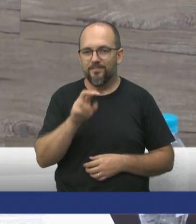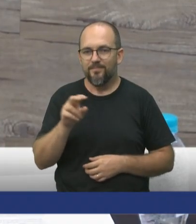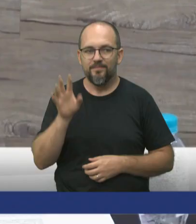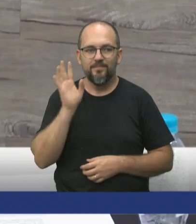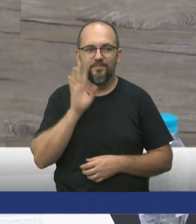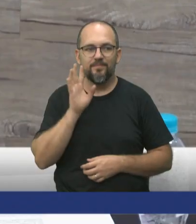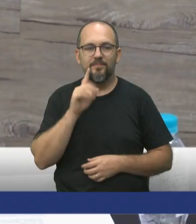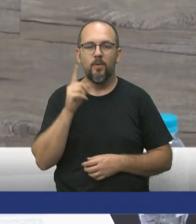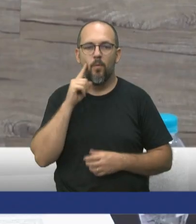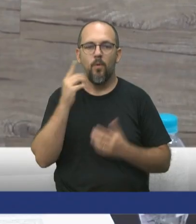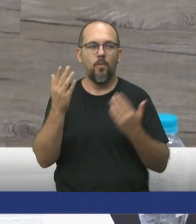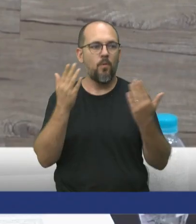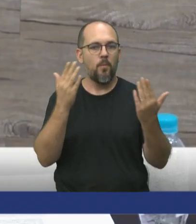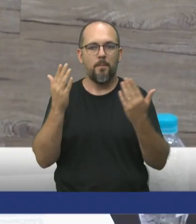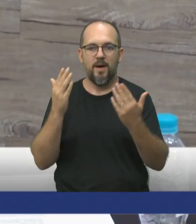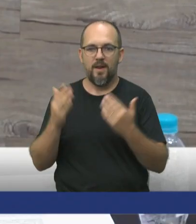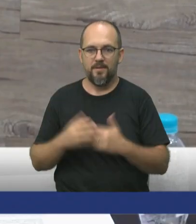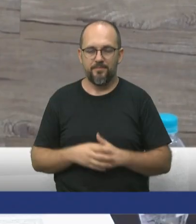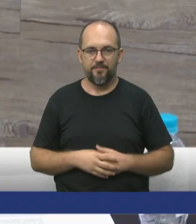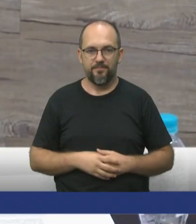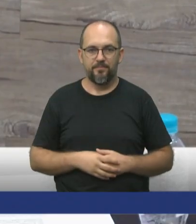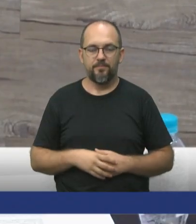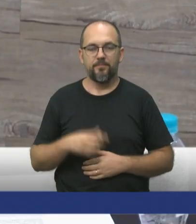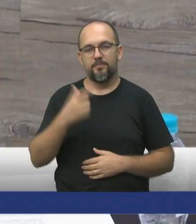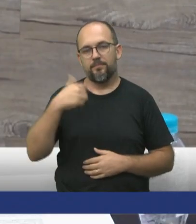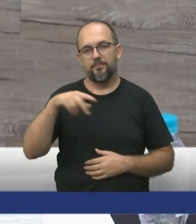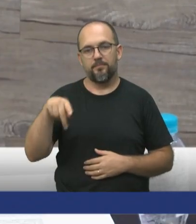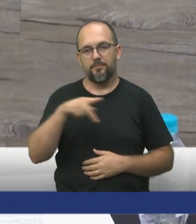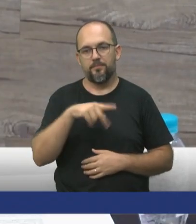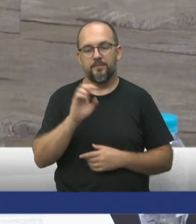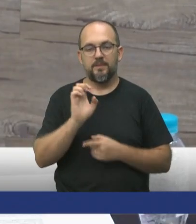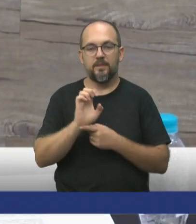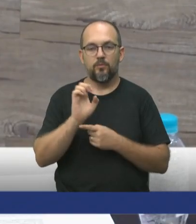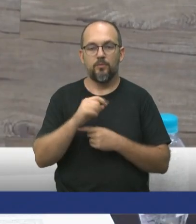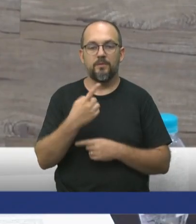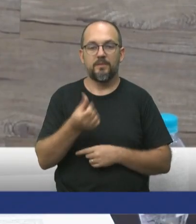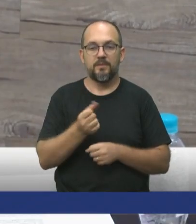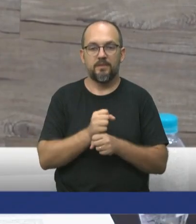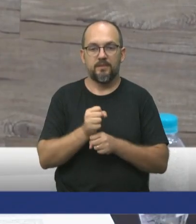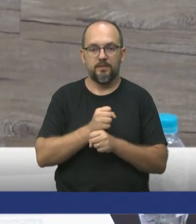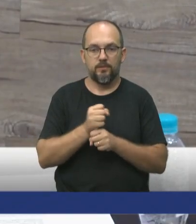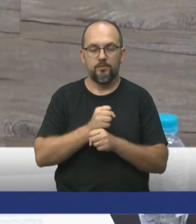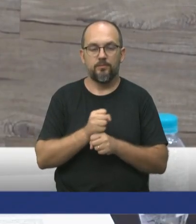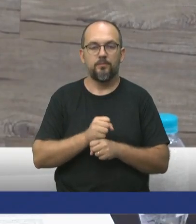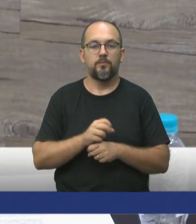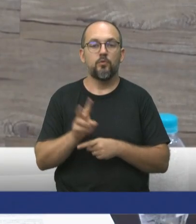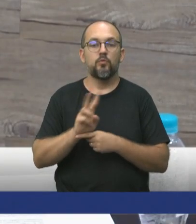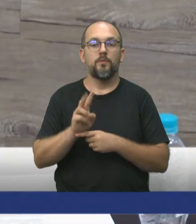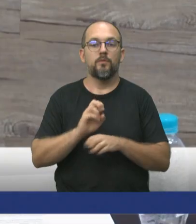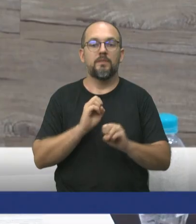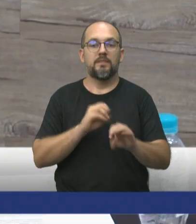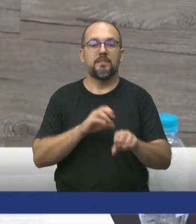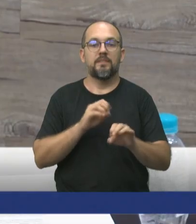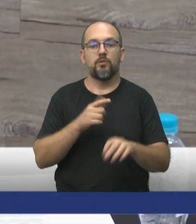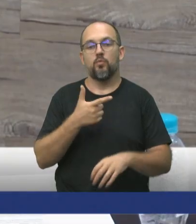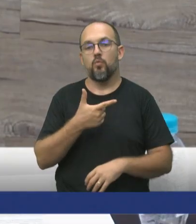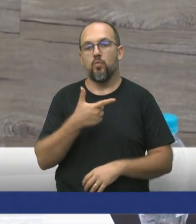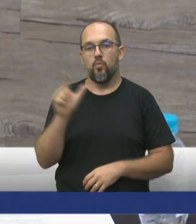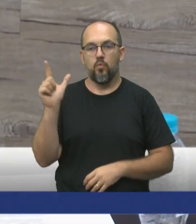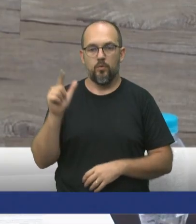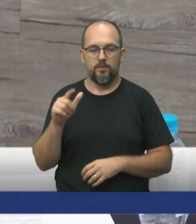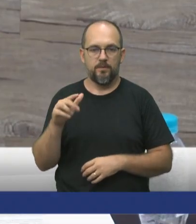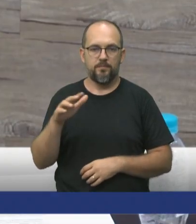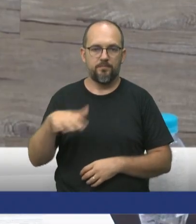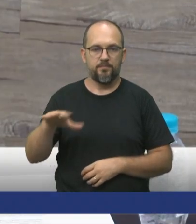esses comparativos, né? Sou professor da rede estadual há 16 anos, supervisor de ensino numa outra rede